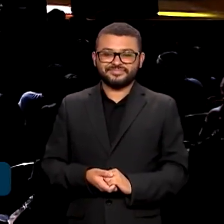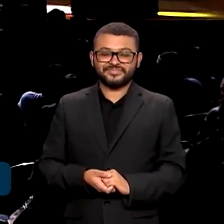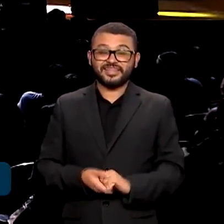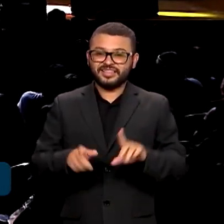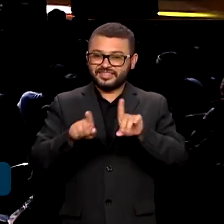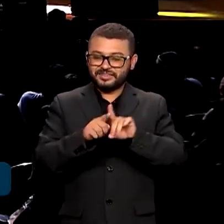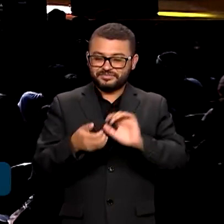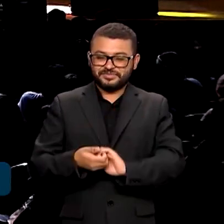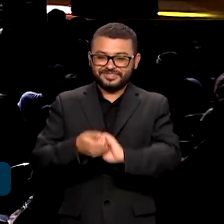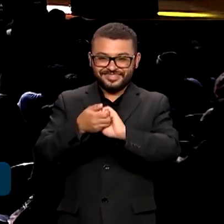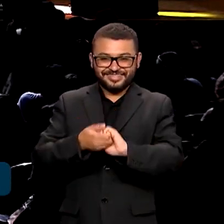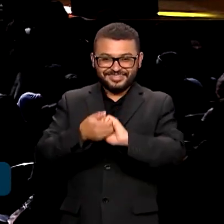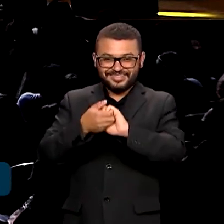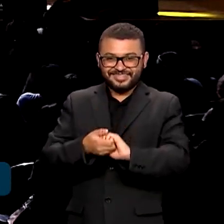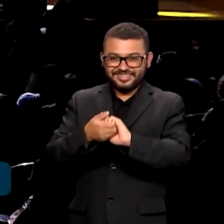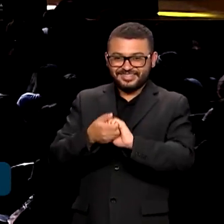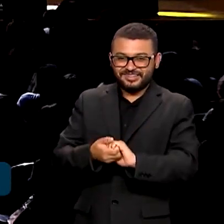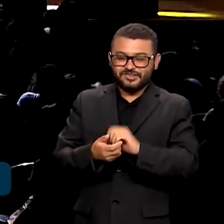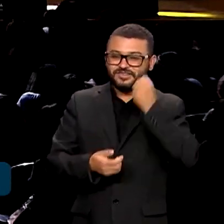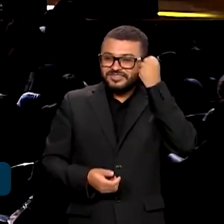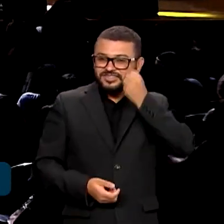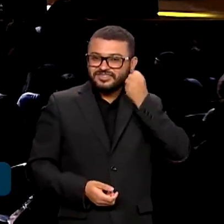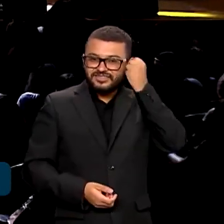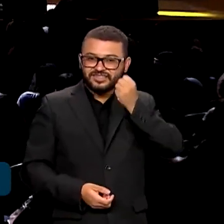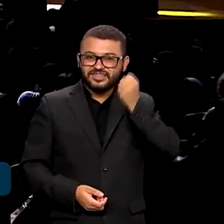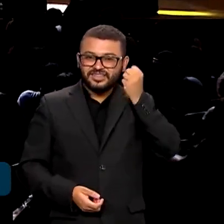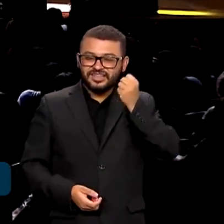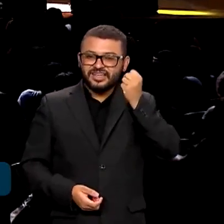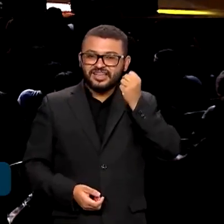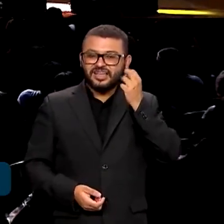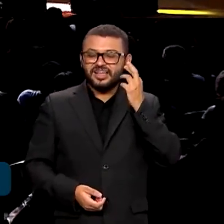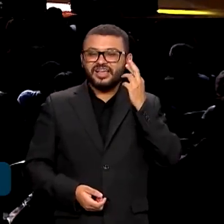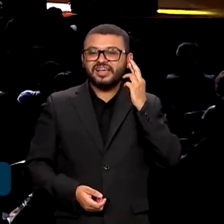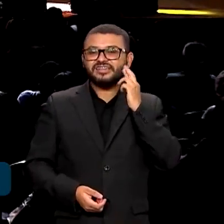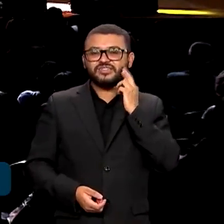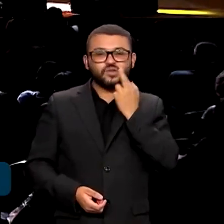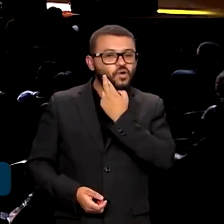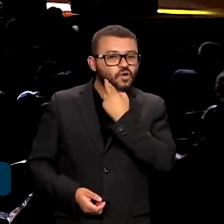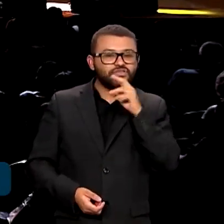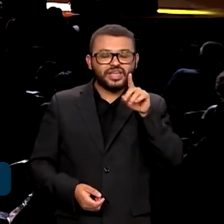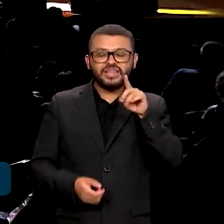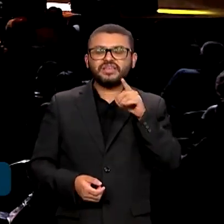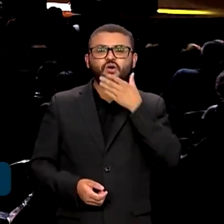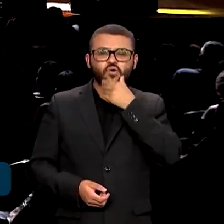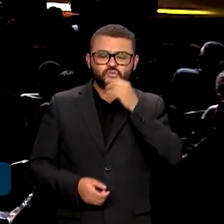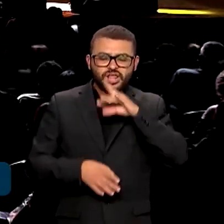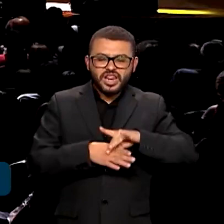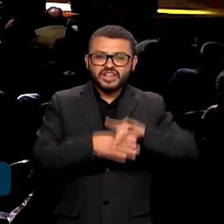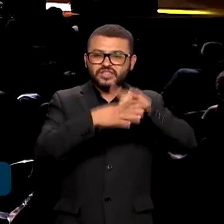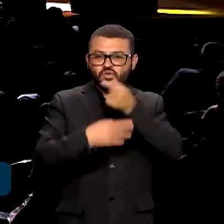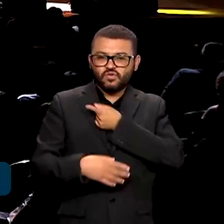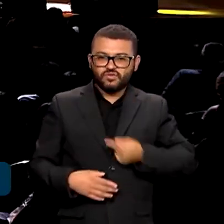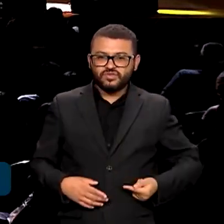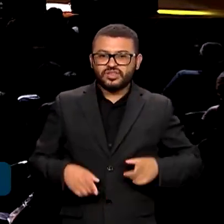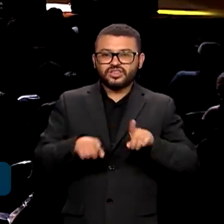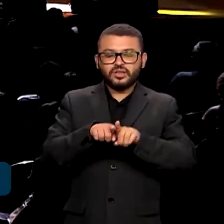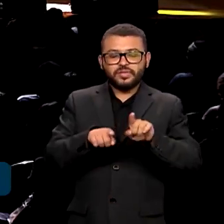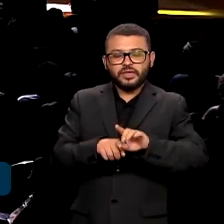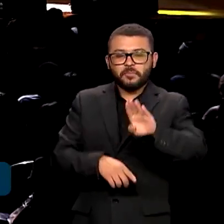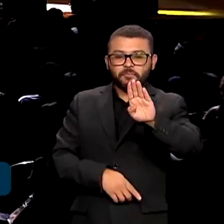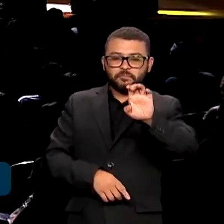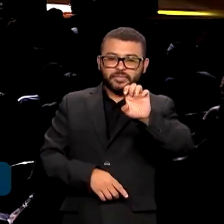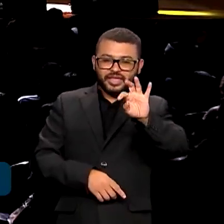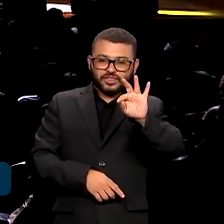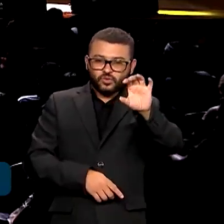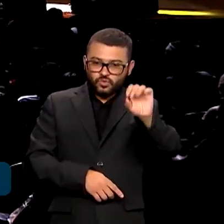Quero cumprimentar o senador Randolfo Rodrigues, líder do governo, e o senador Beto Faro,